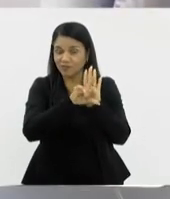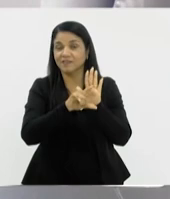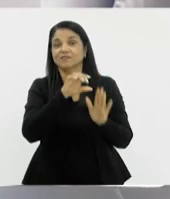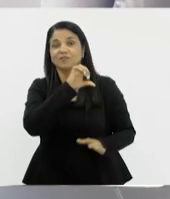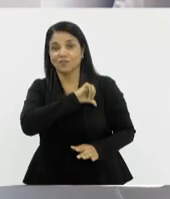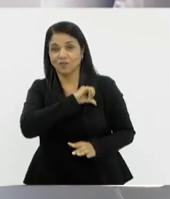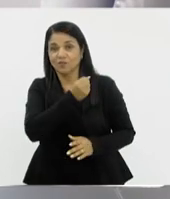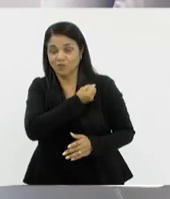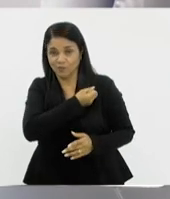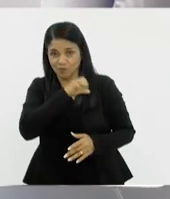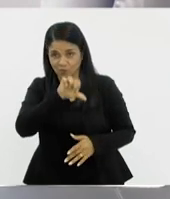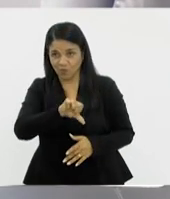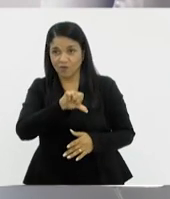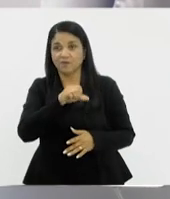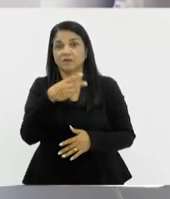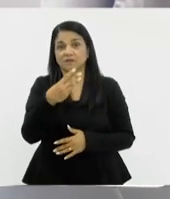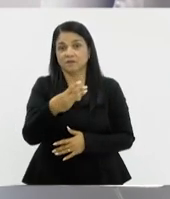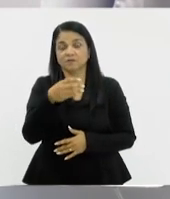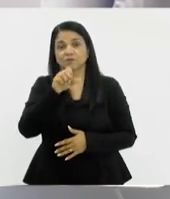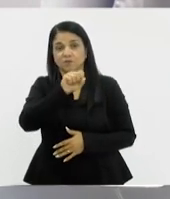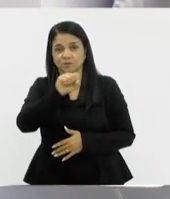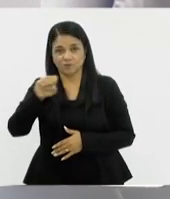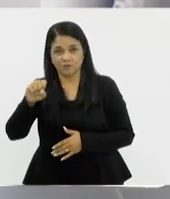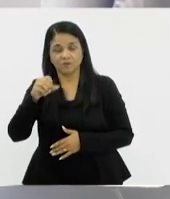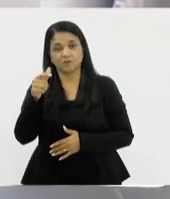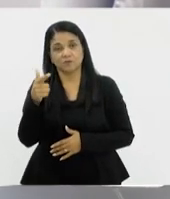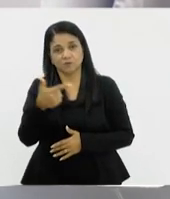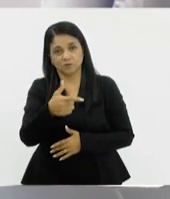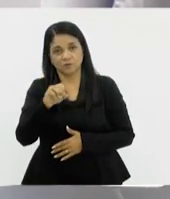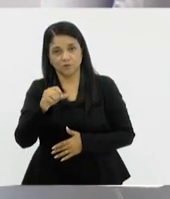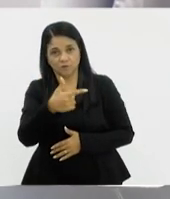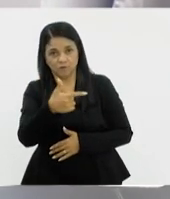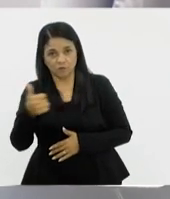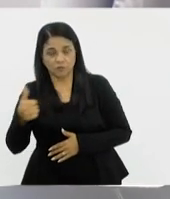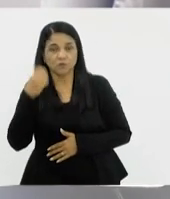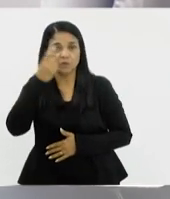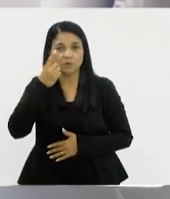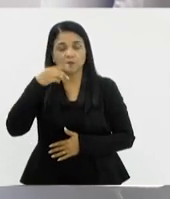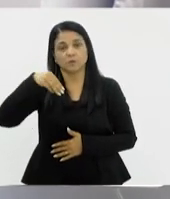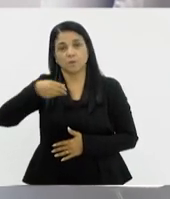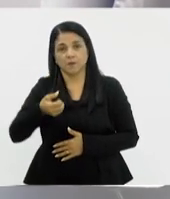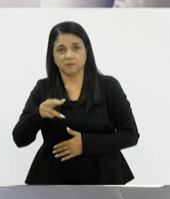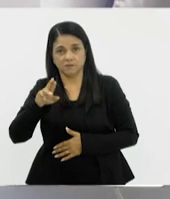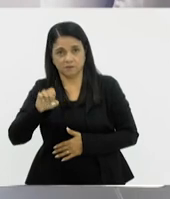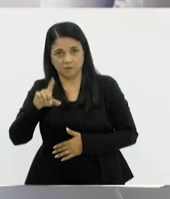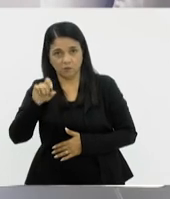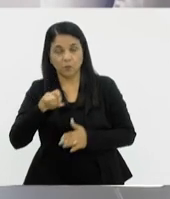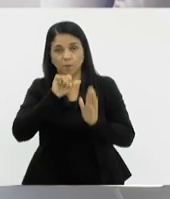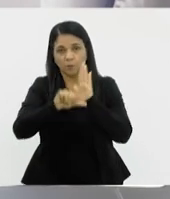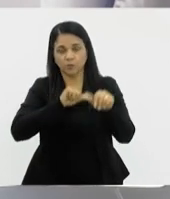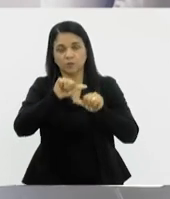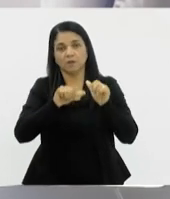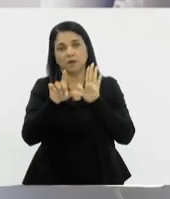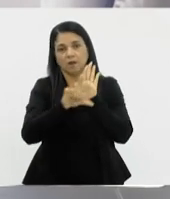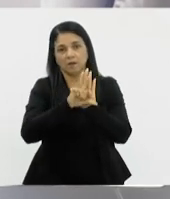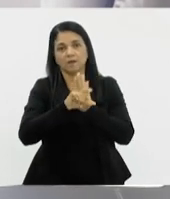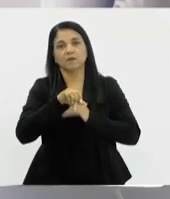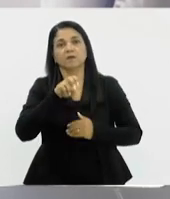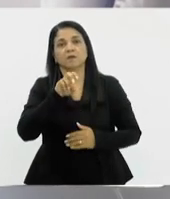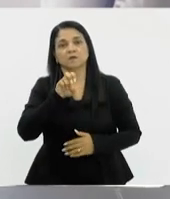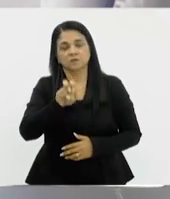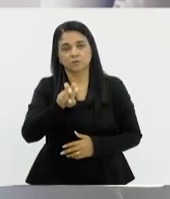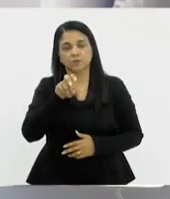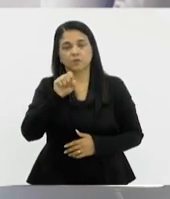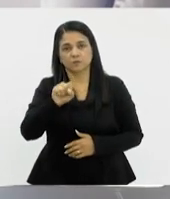Trata-se do projeto de lei 3.800 de 2021, de autoria do deputado Carlos Macedo, que altera a lei 5.883,